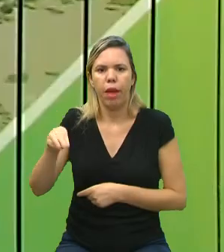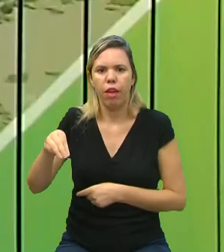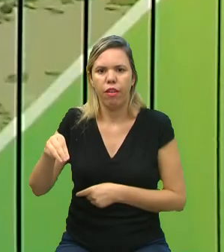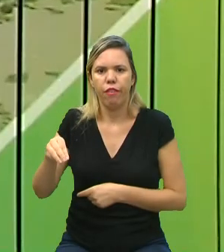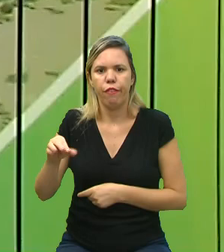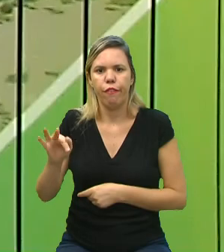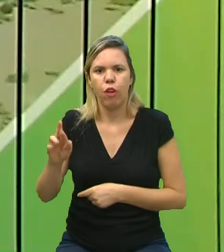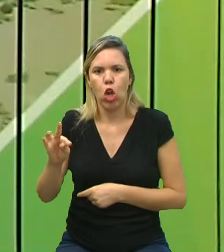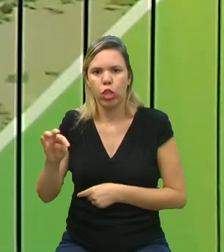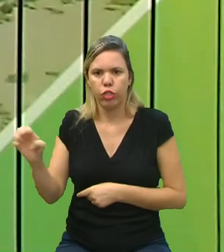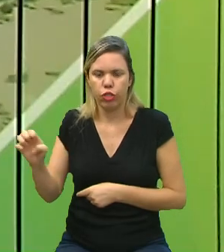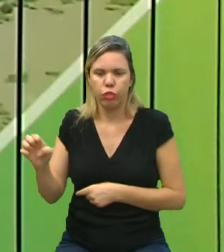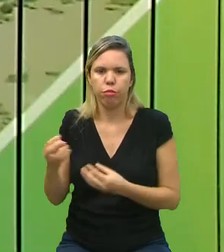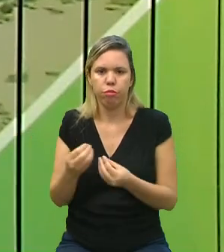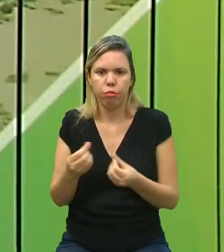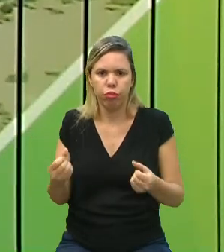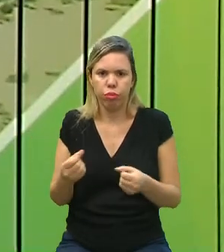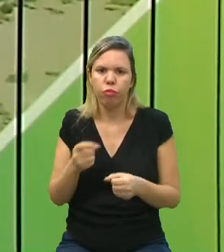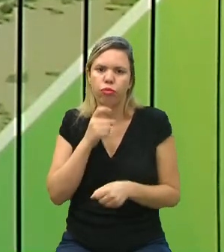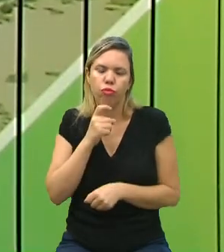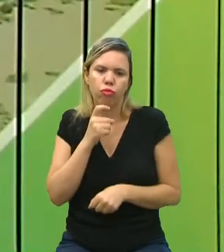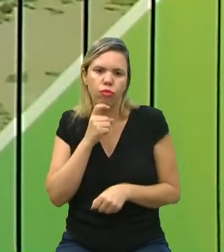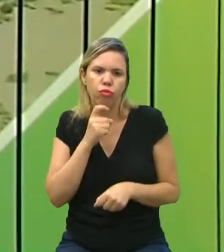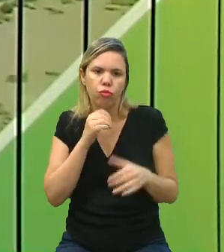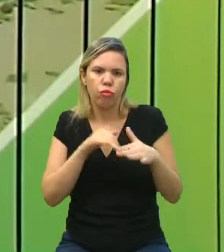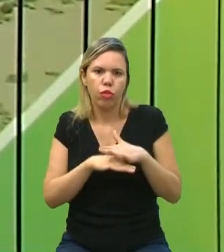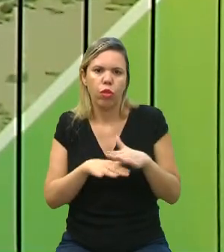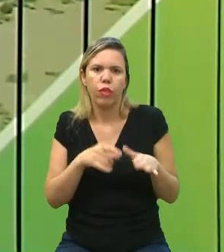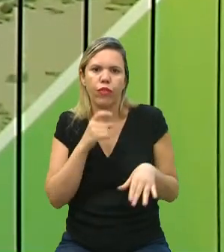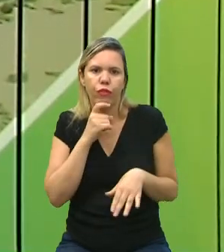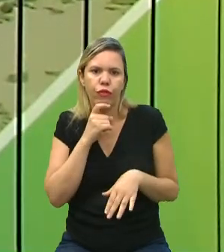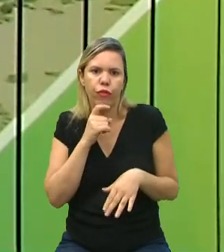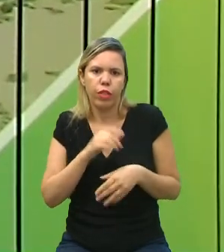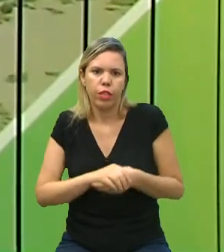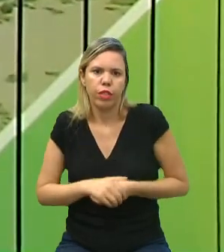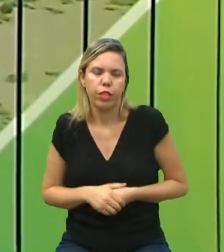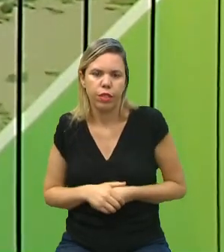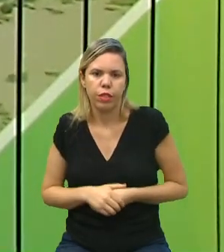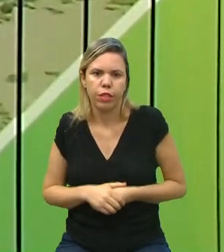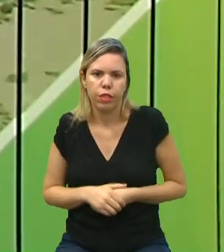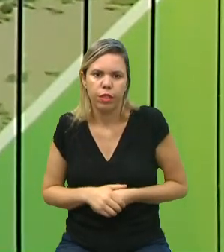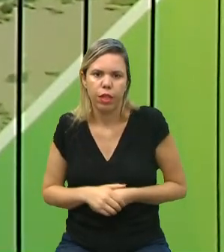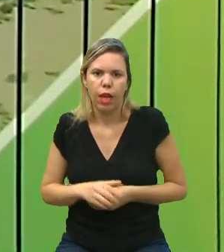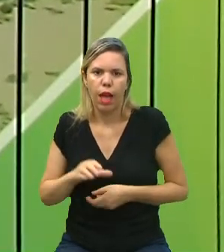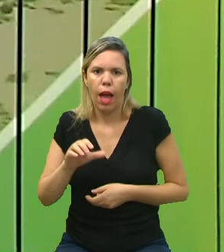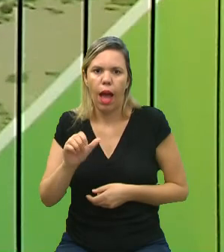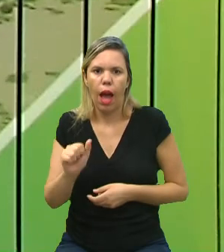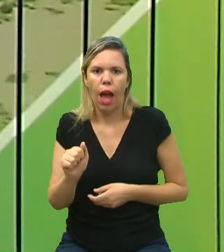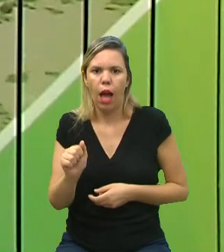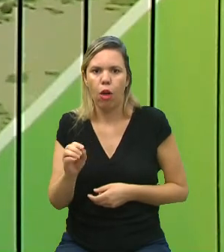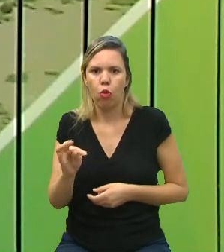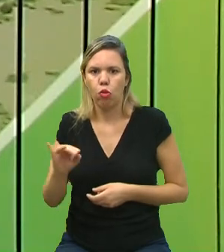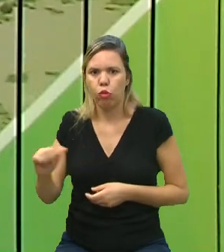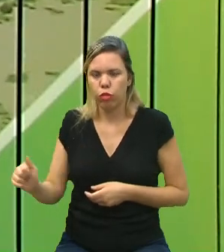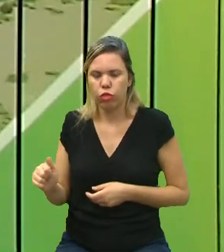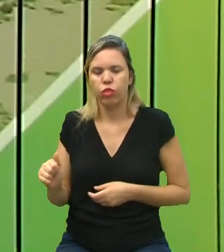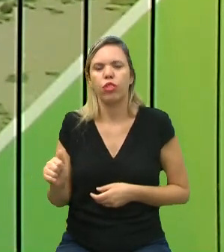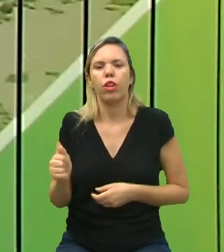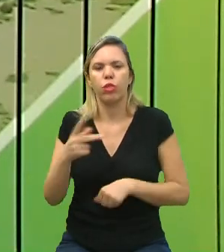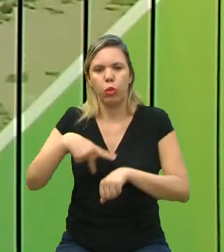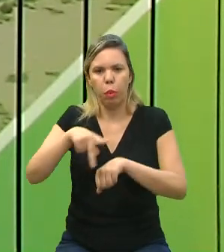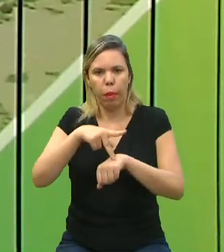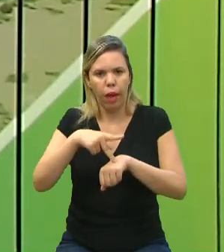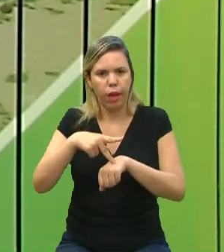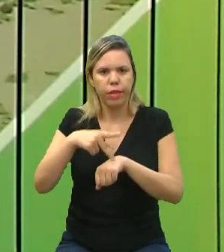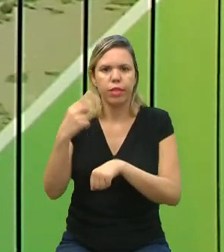muito frias na região de Iacútia, no nordeste da Rússia. Os especialistas vão entregar o rinoceronte a um